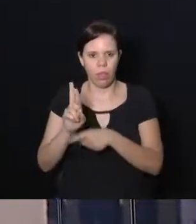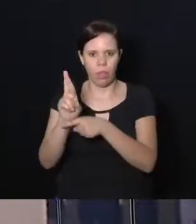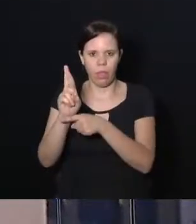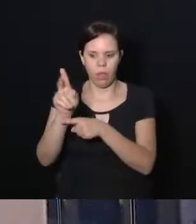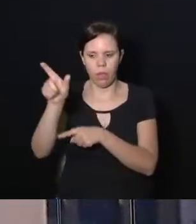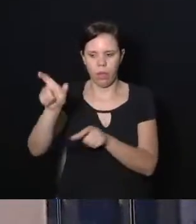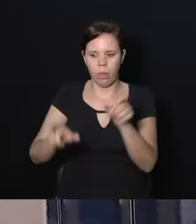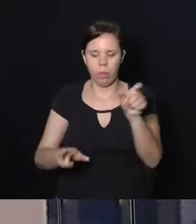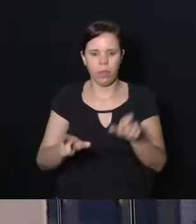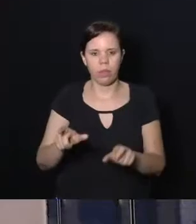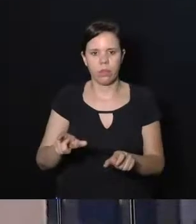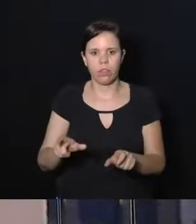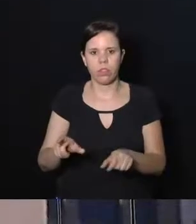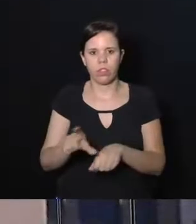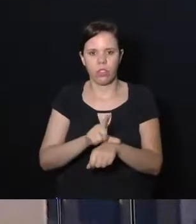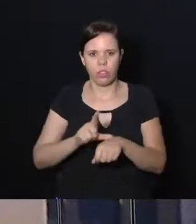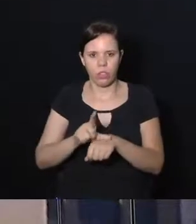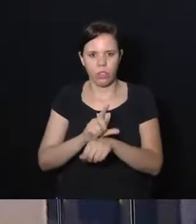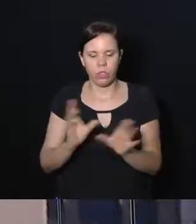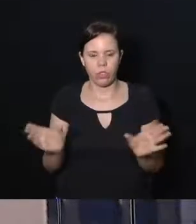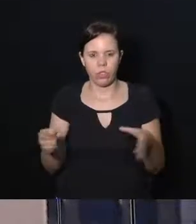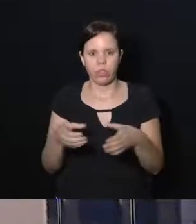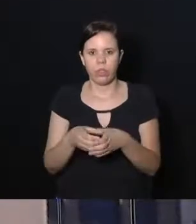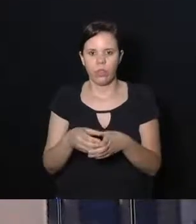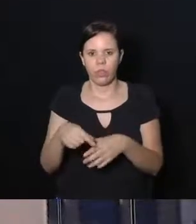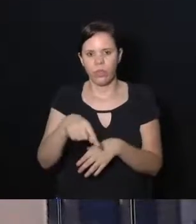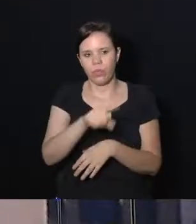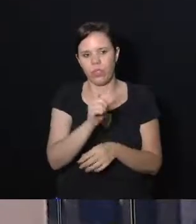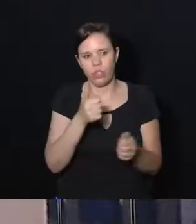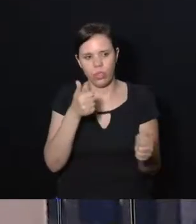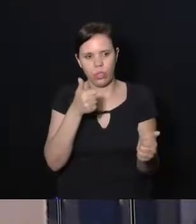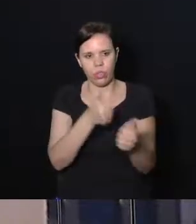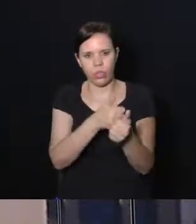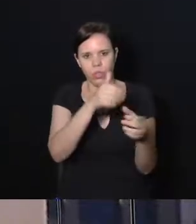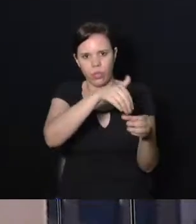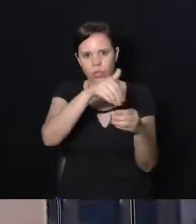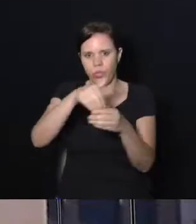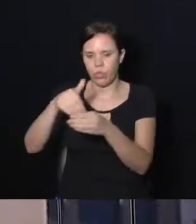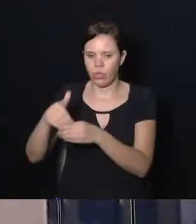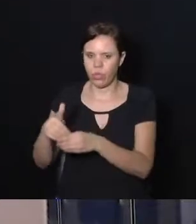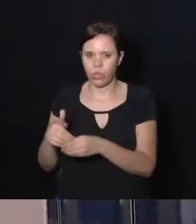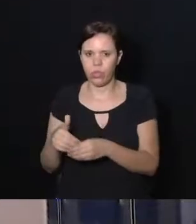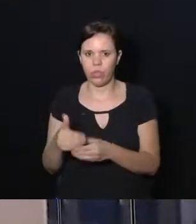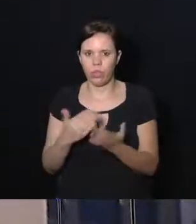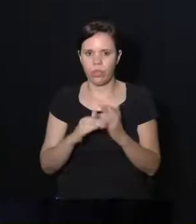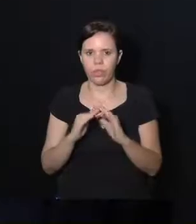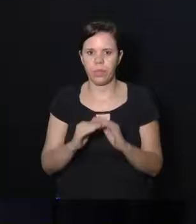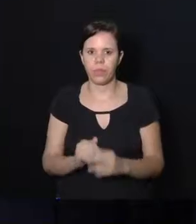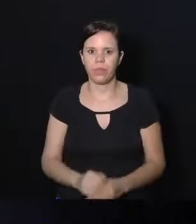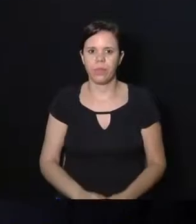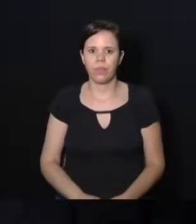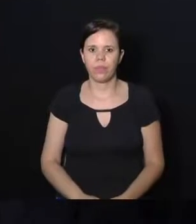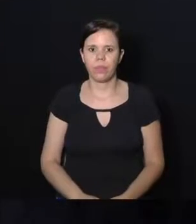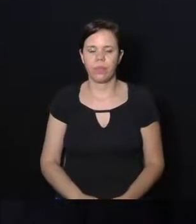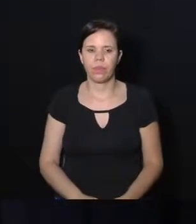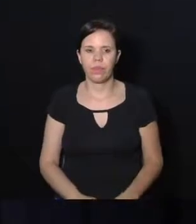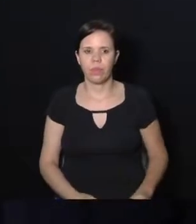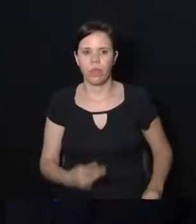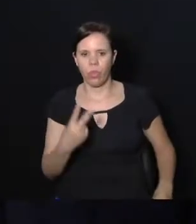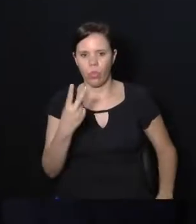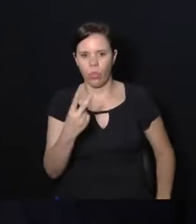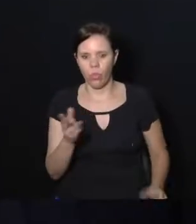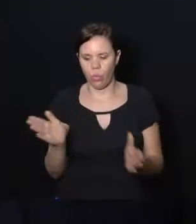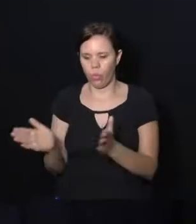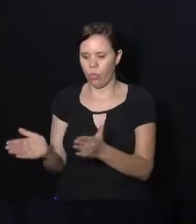no Legislativo e a nossa equipe foi acompanhar a eleição em um dos colégios. 2 urnas